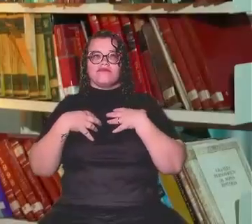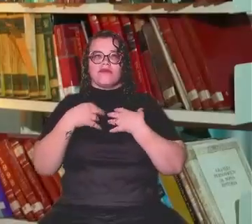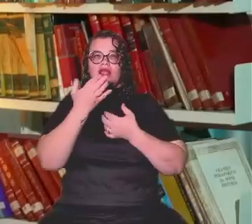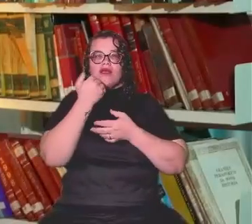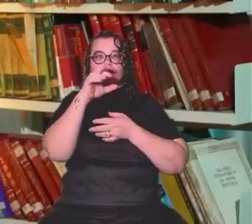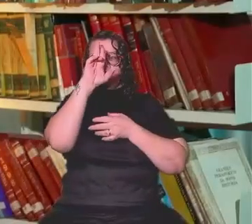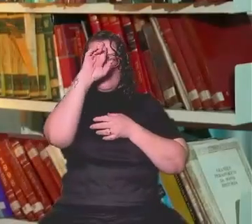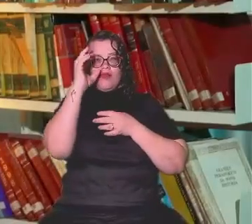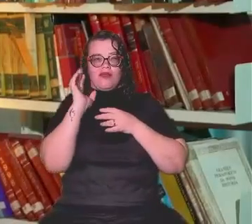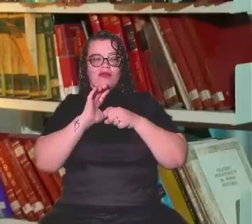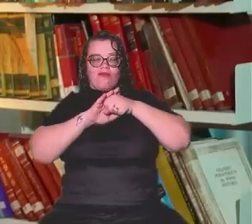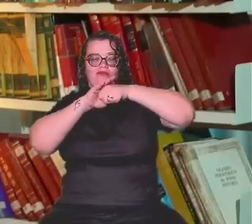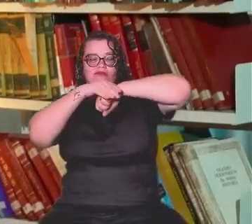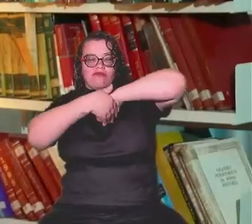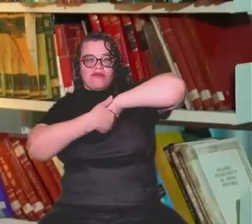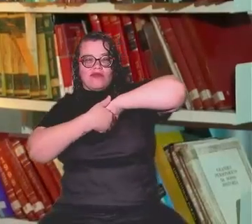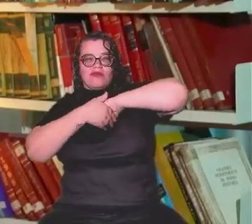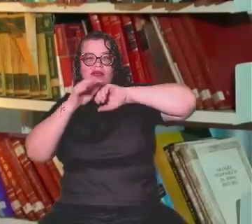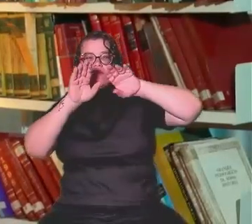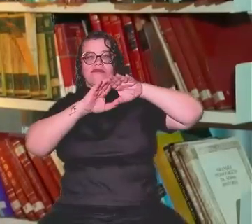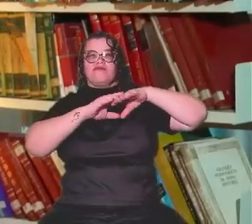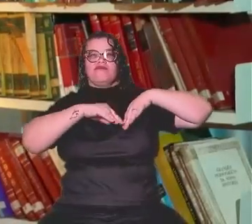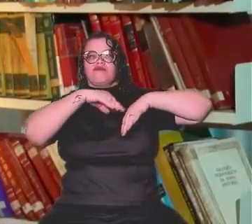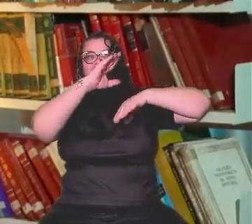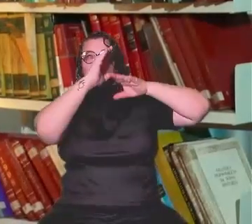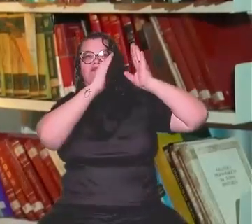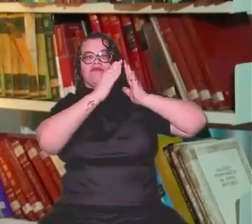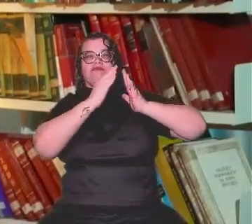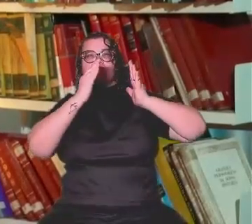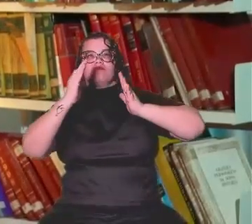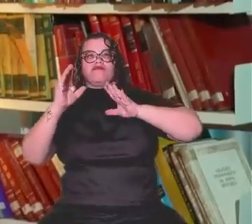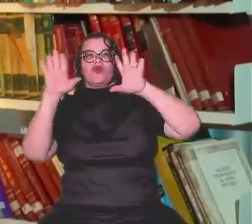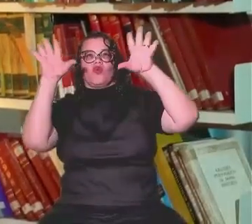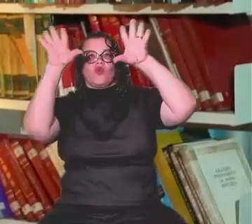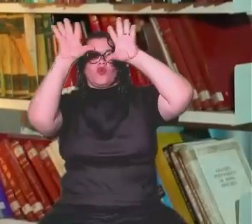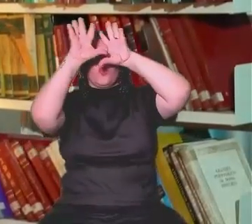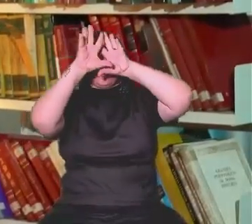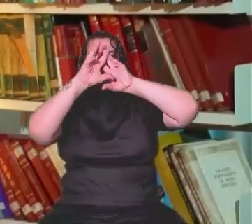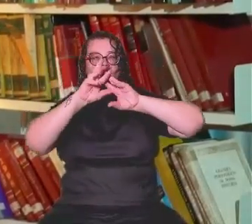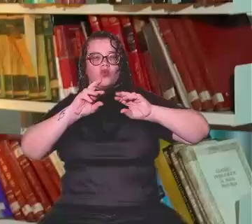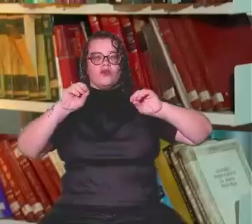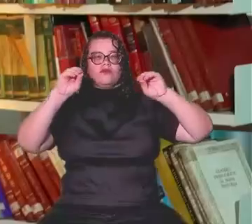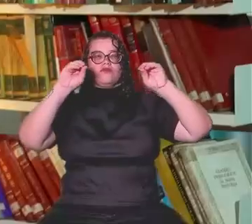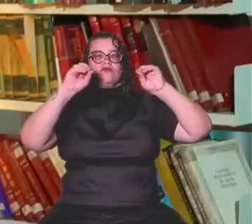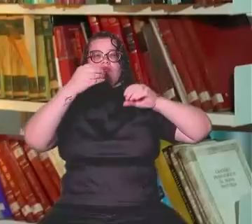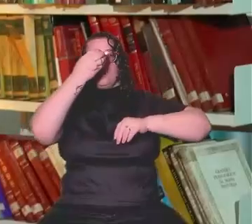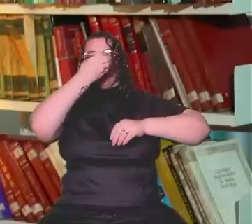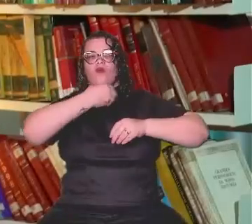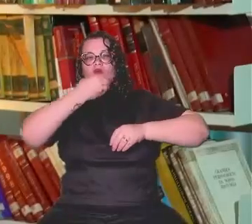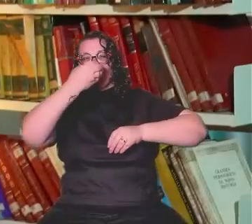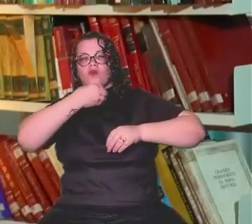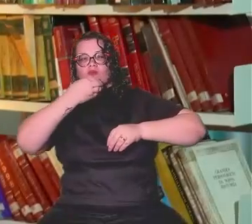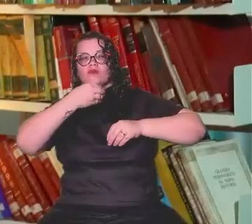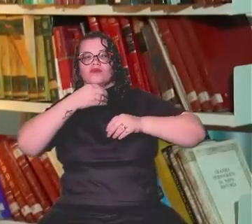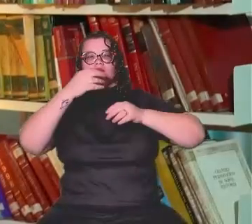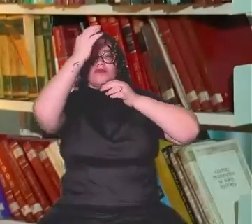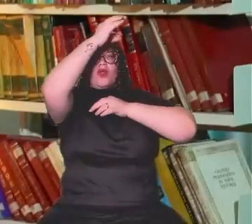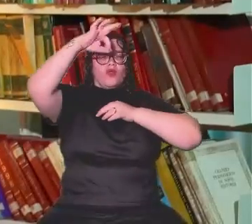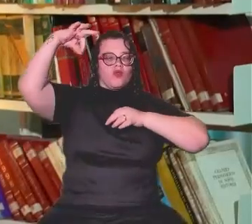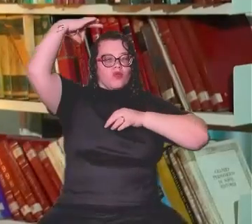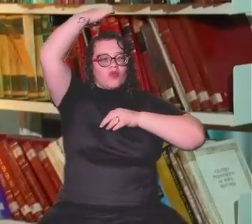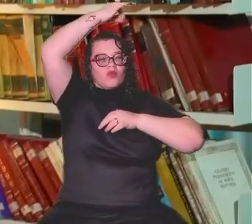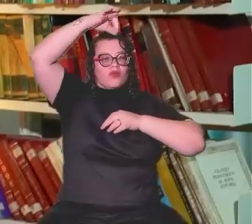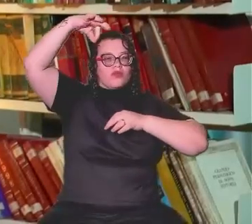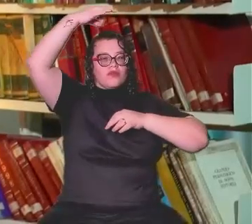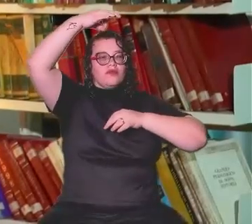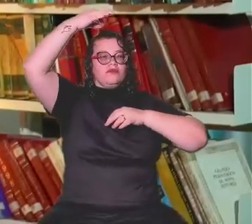conosco. É tempo de cortinas pardas, de céu neutro, política na maçã, no santo, no gozo, amor